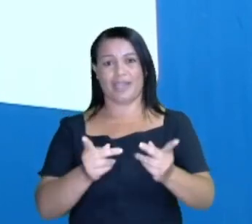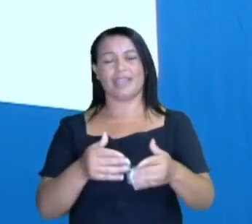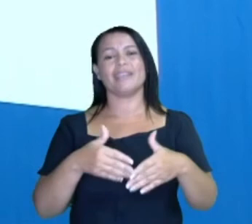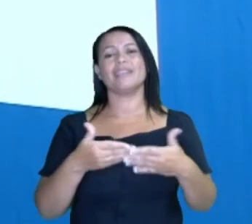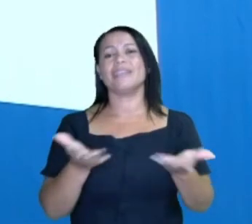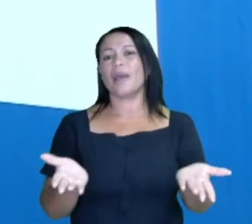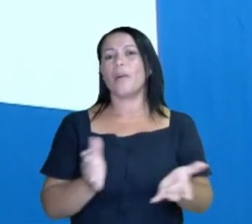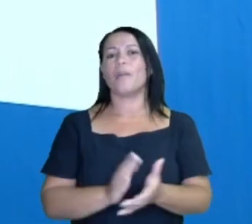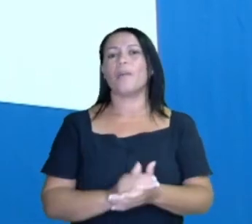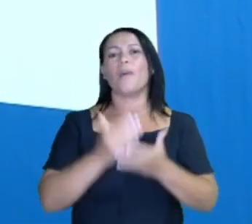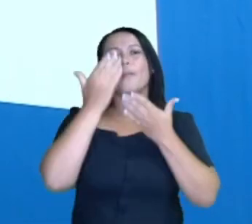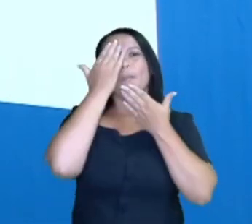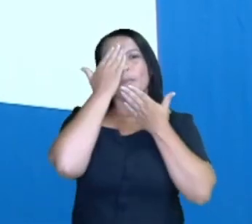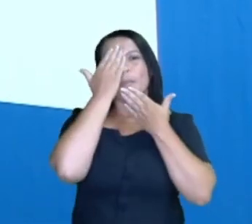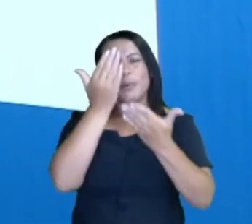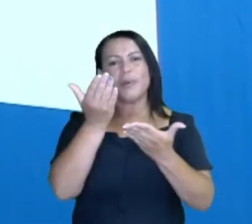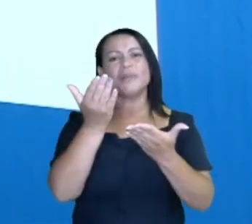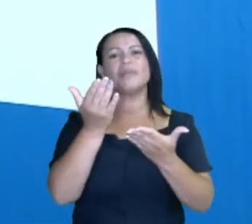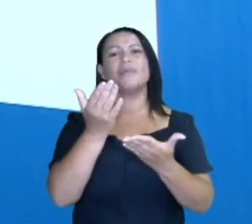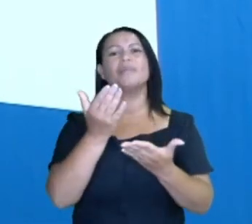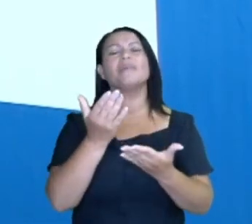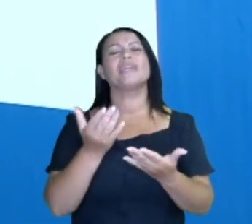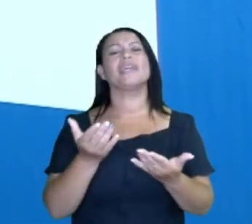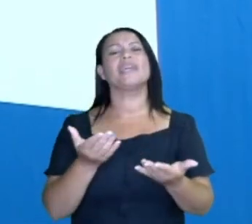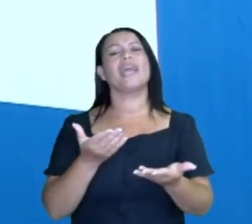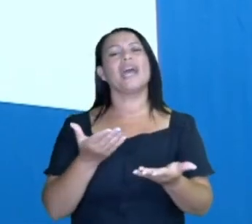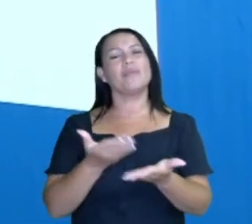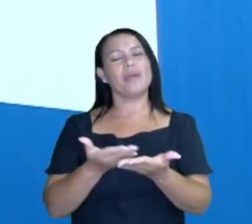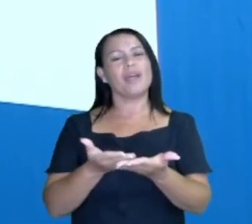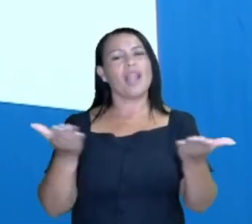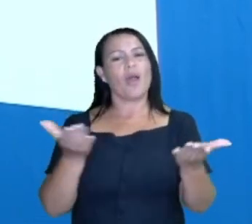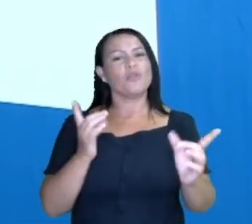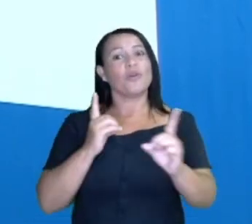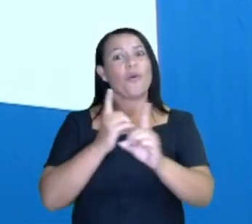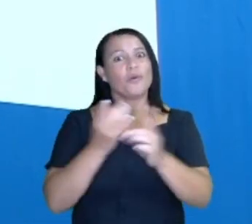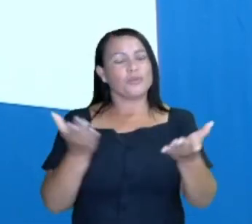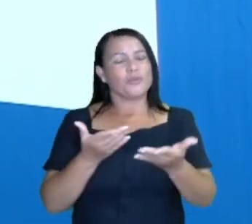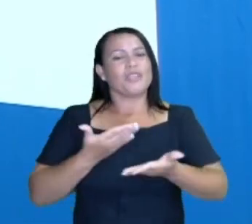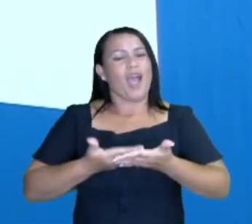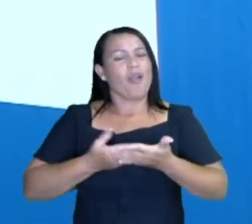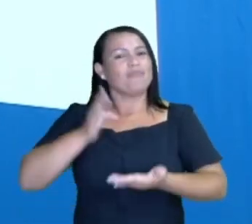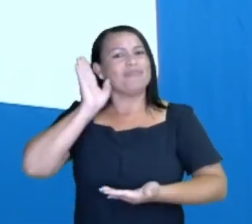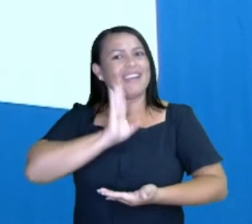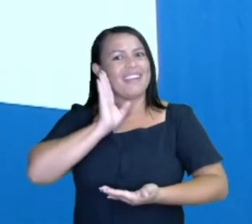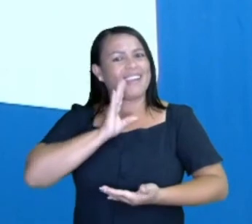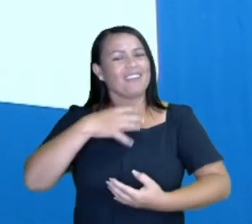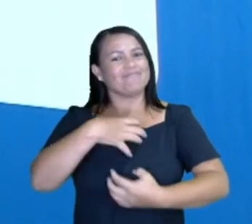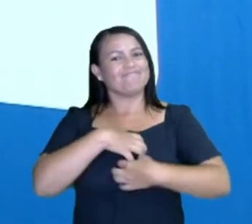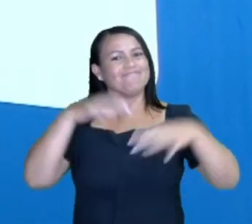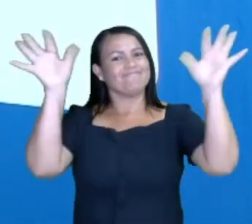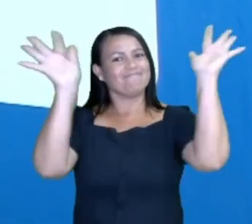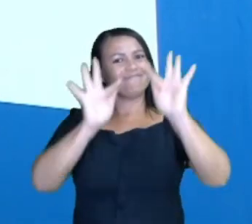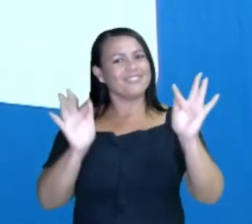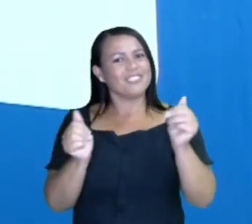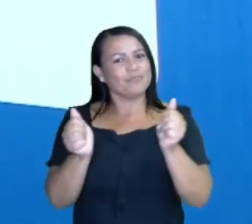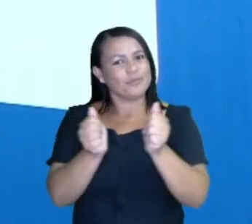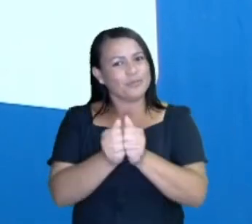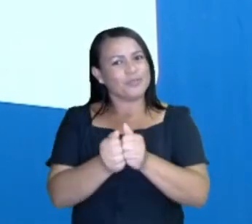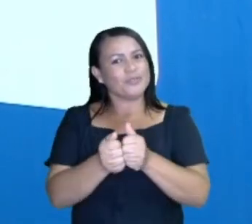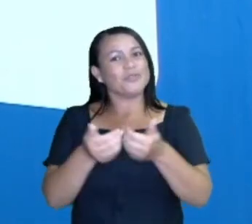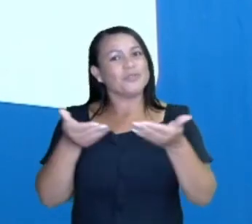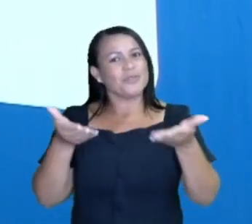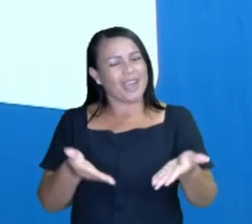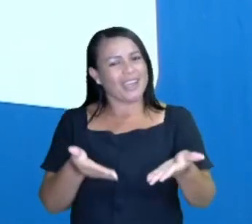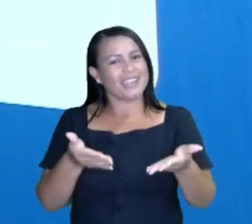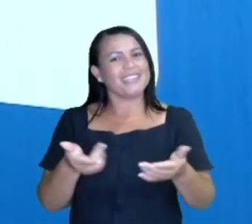gente, muito obrigado pelo nosso encontro hoje. Foi uma aula muito legal. Estou muito feliz de estarmos juntos aqui